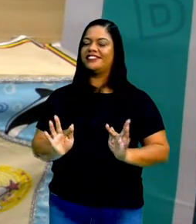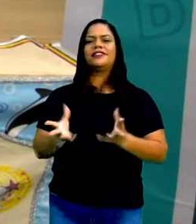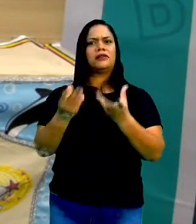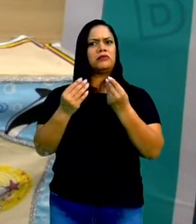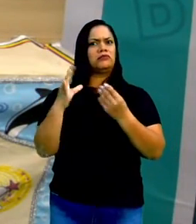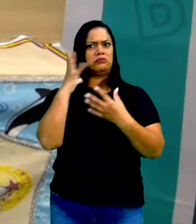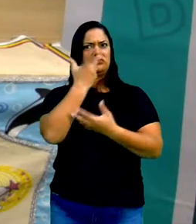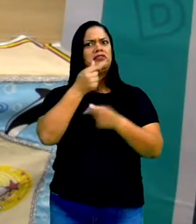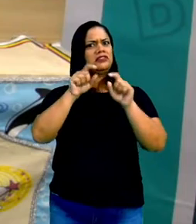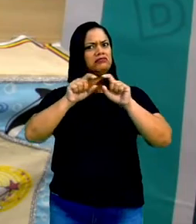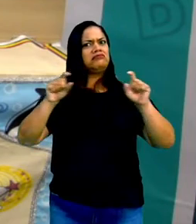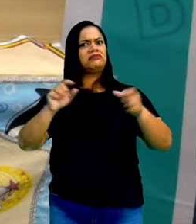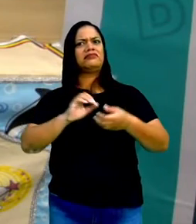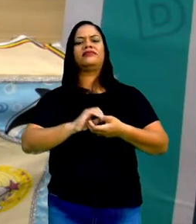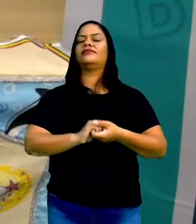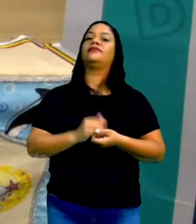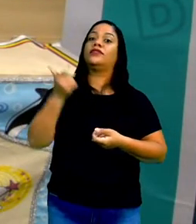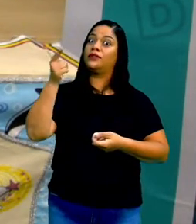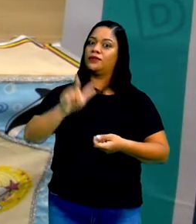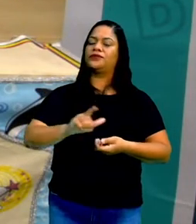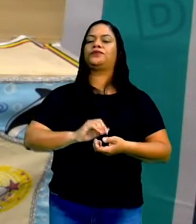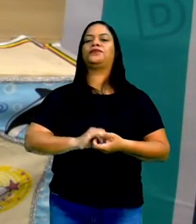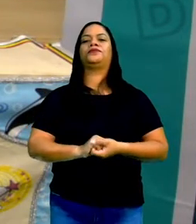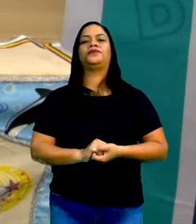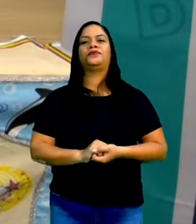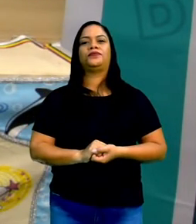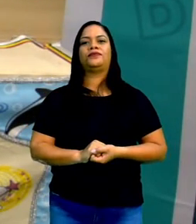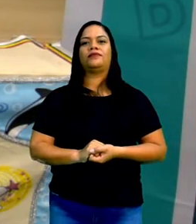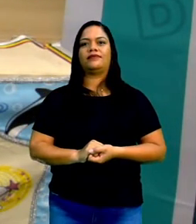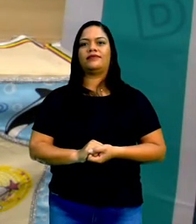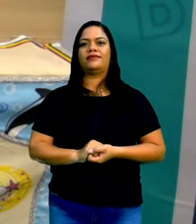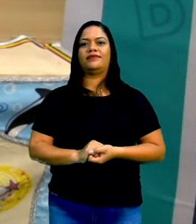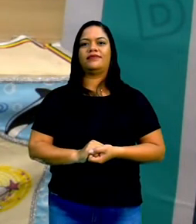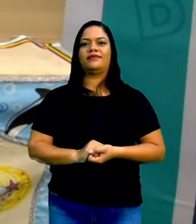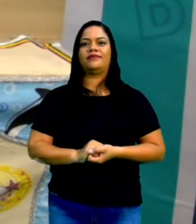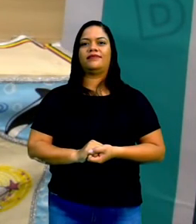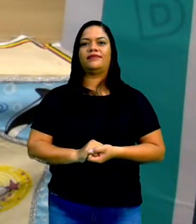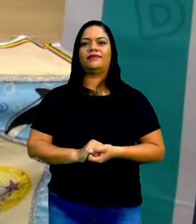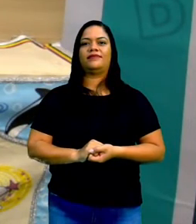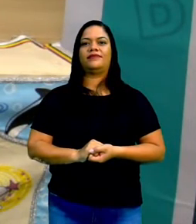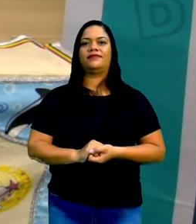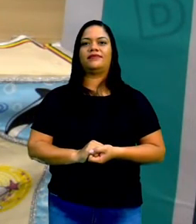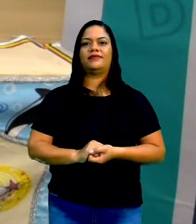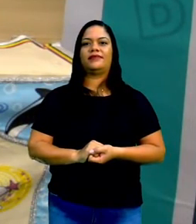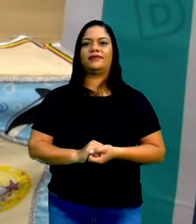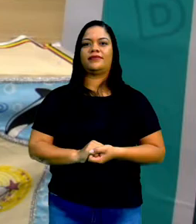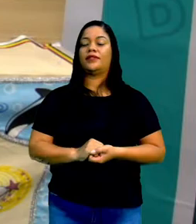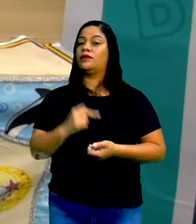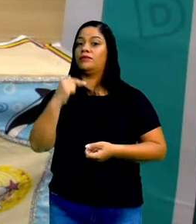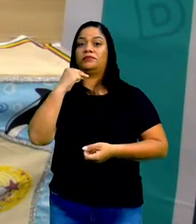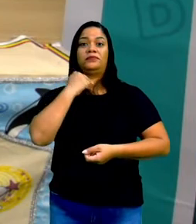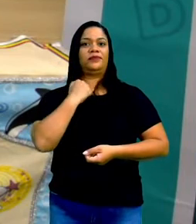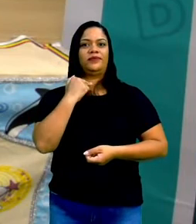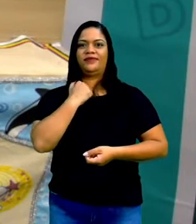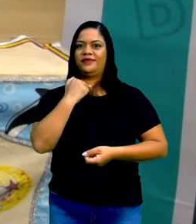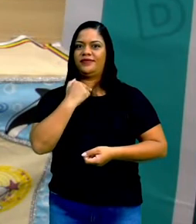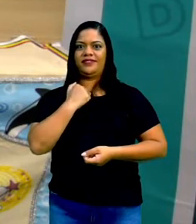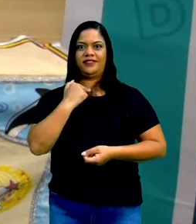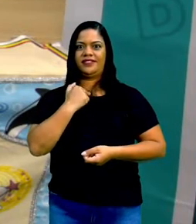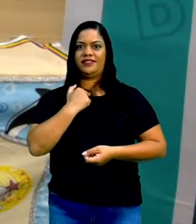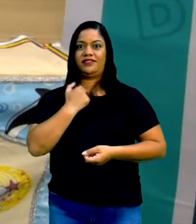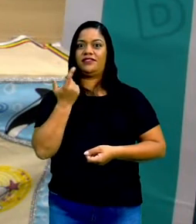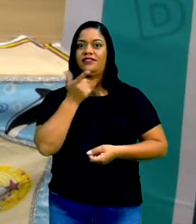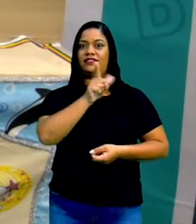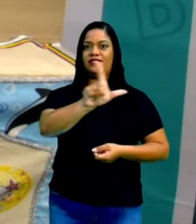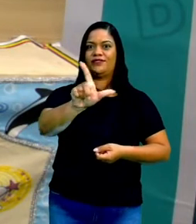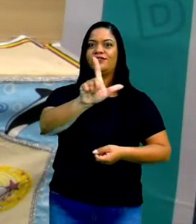muito bonita, né, leiturinha? Olha só, vê o que ela disse. Não podemos ser o que